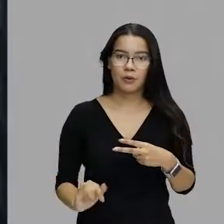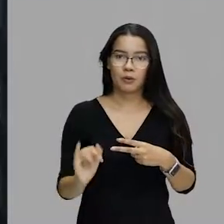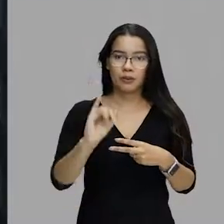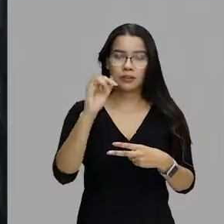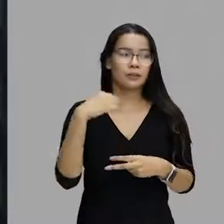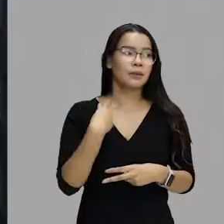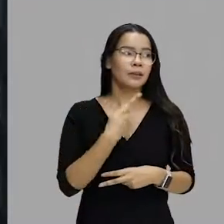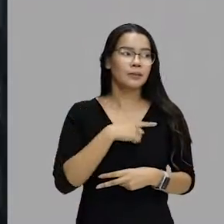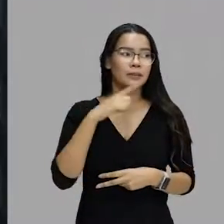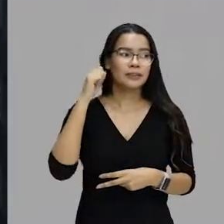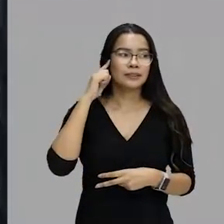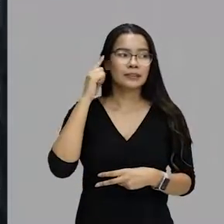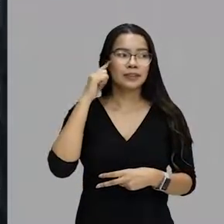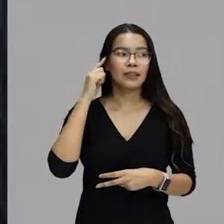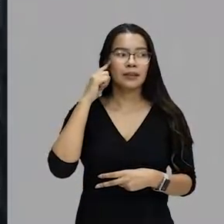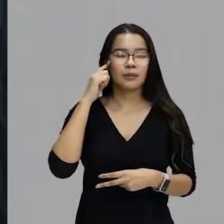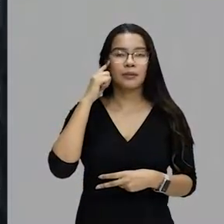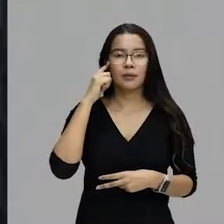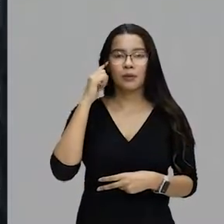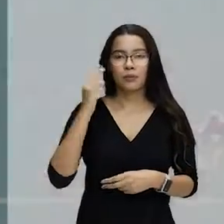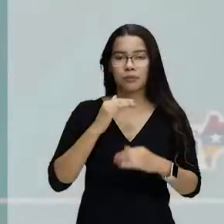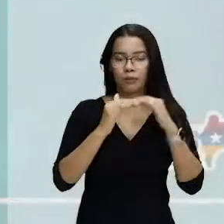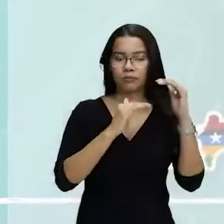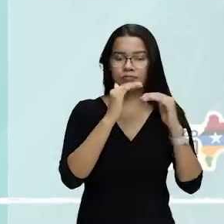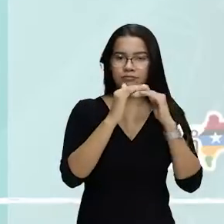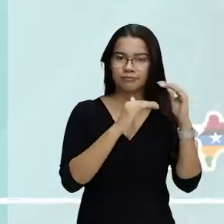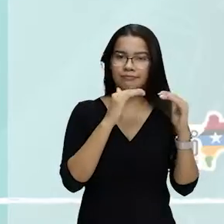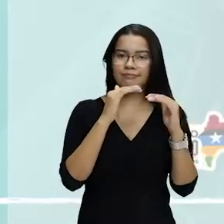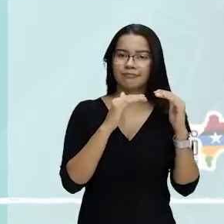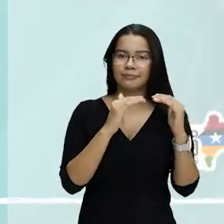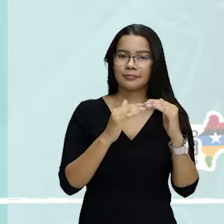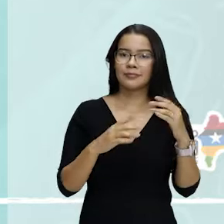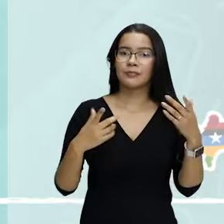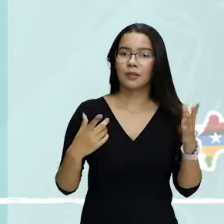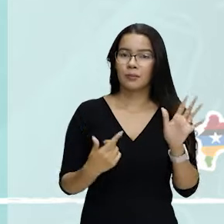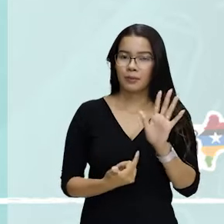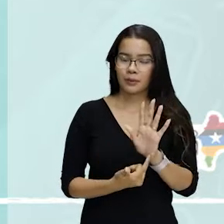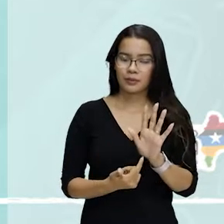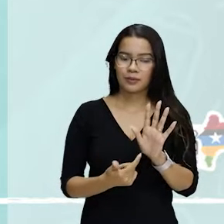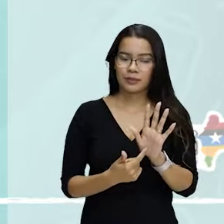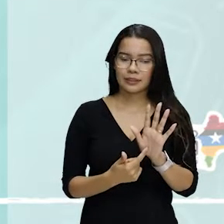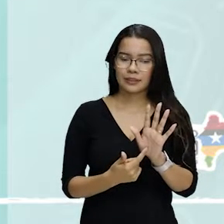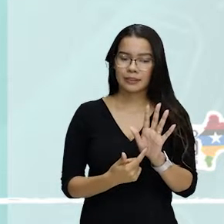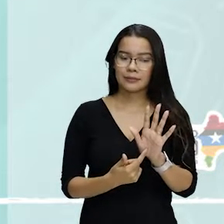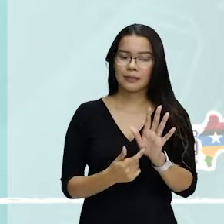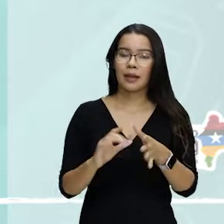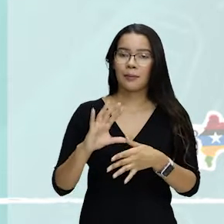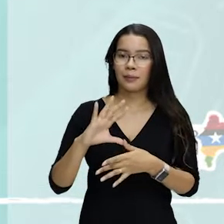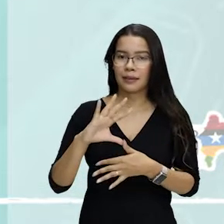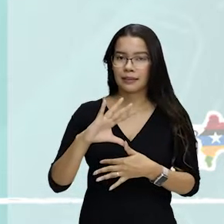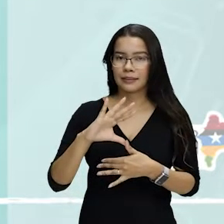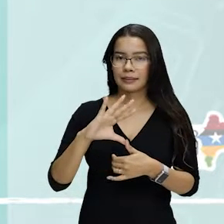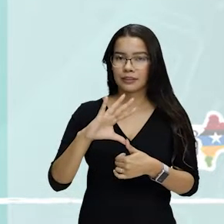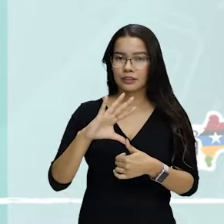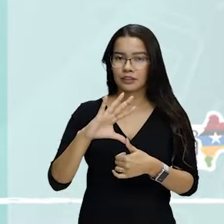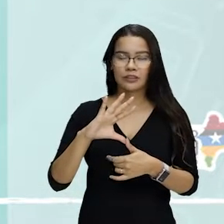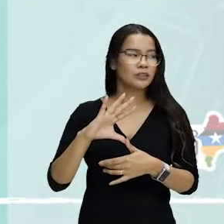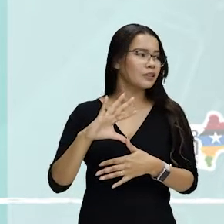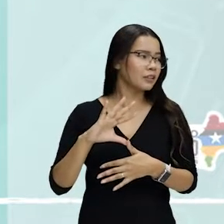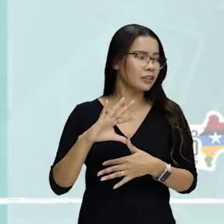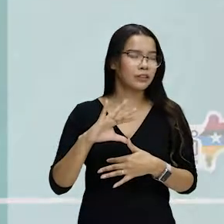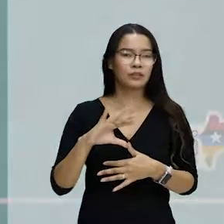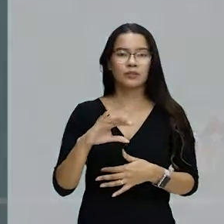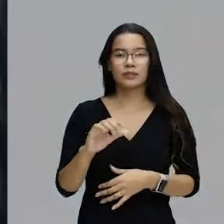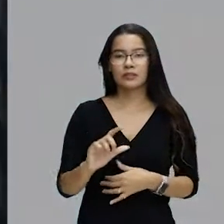revolucionário aqui na América Latina do século XX. Mostrando que a América Latina do século XX ela foi uma